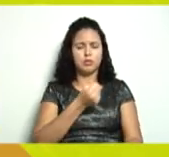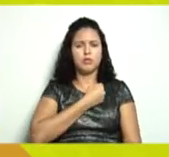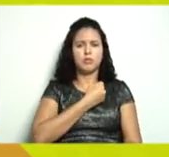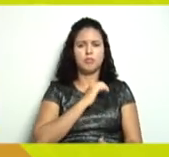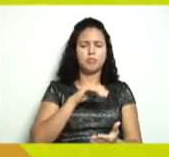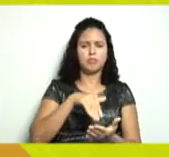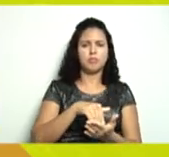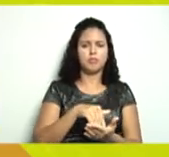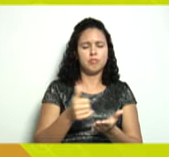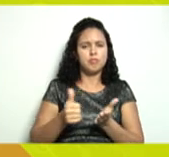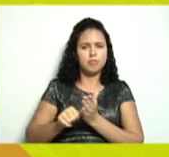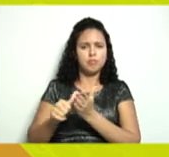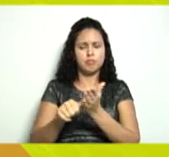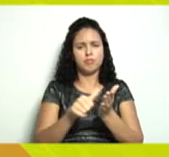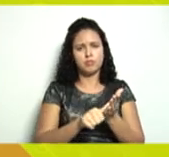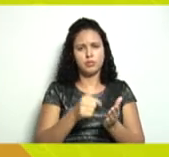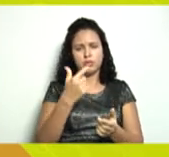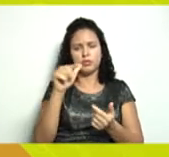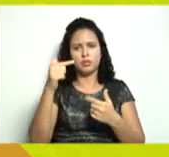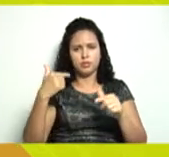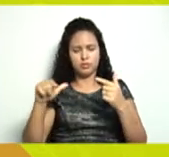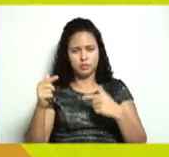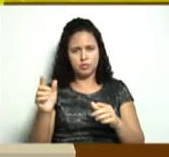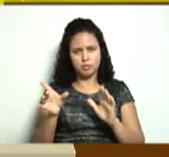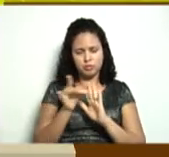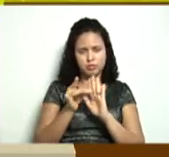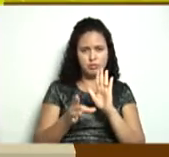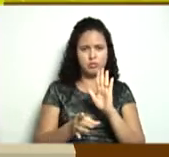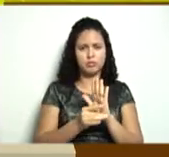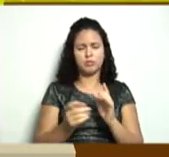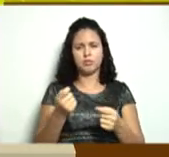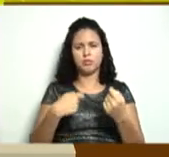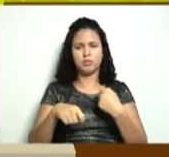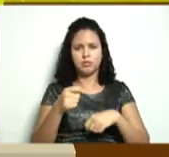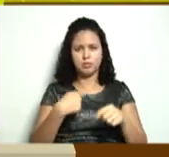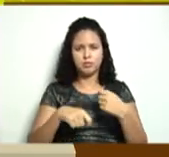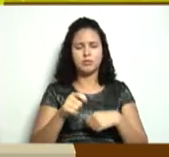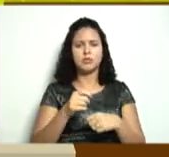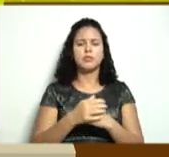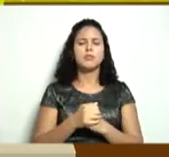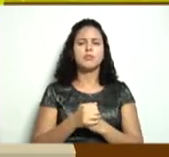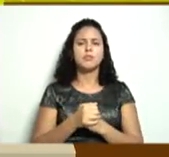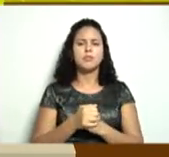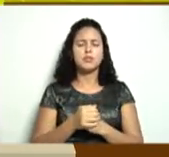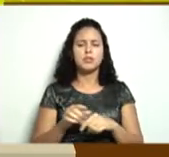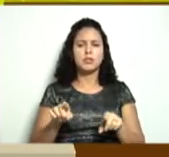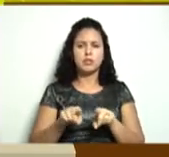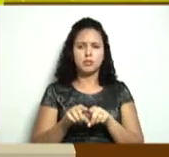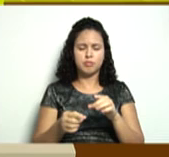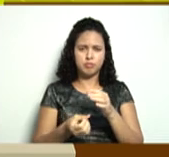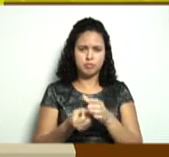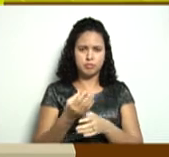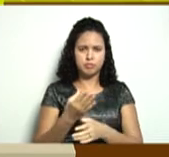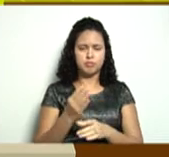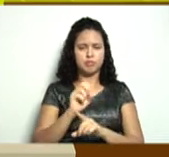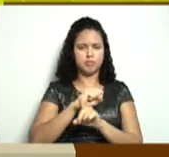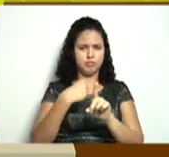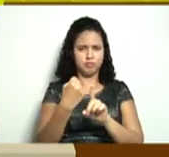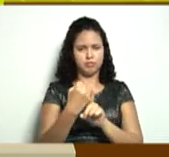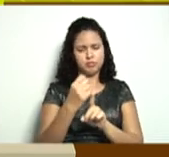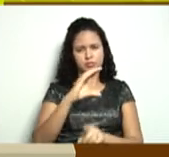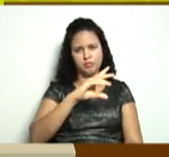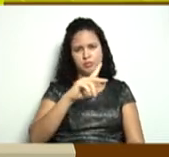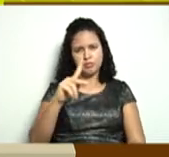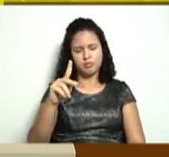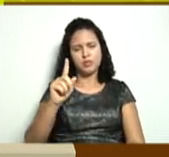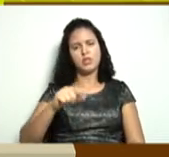de associados e outros detalhes administrativos. Anotem aí também que para a formação de uma sociedade cooperativa